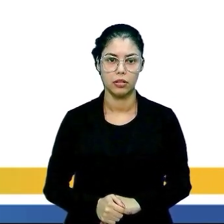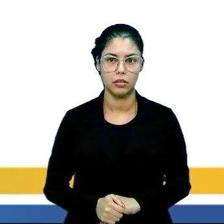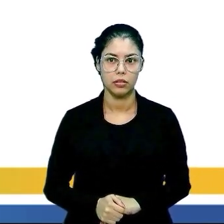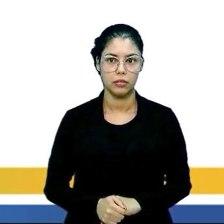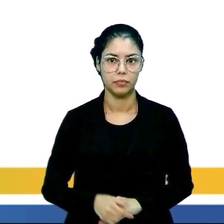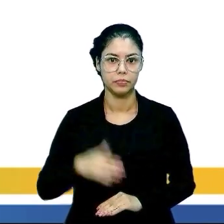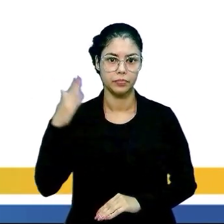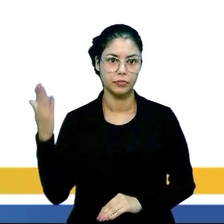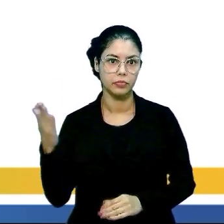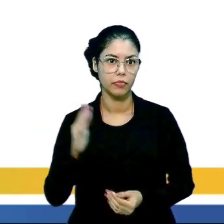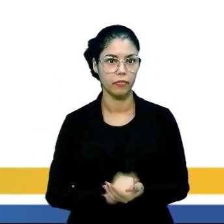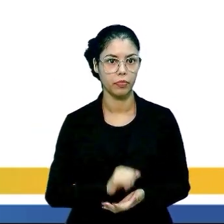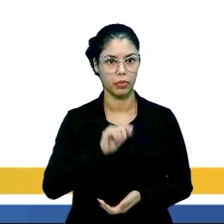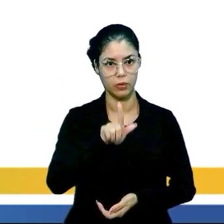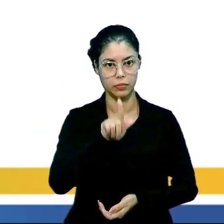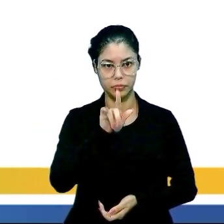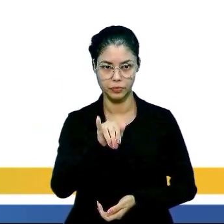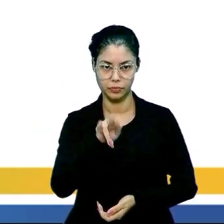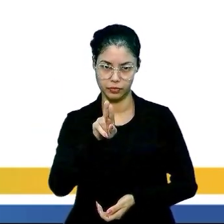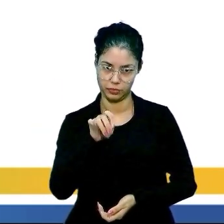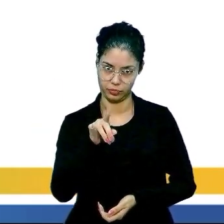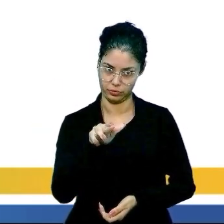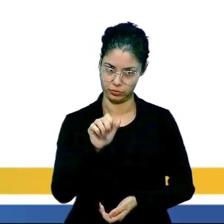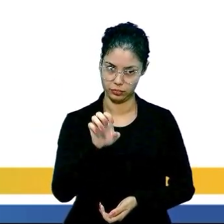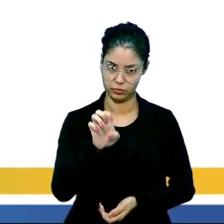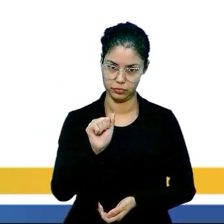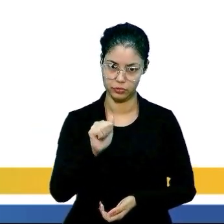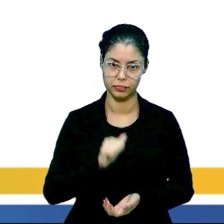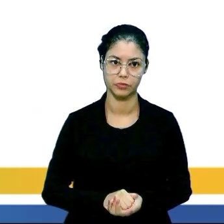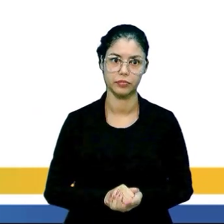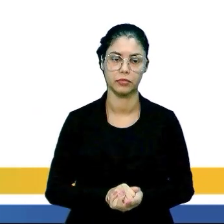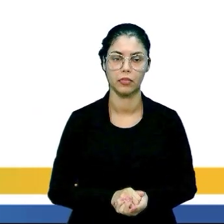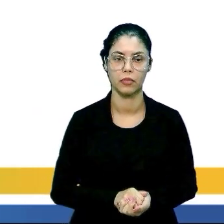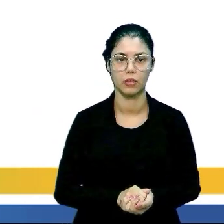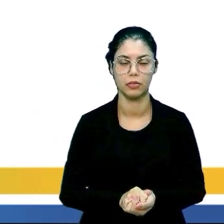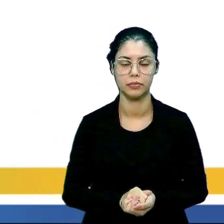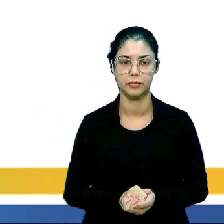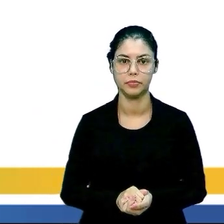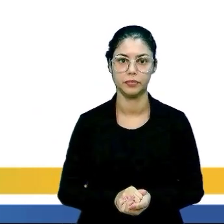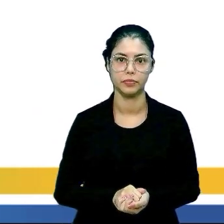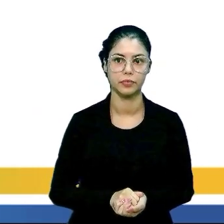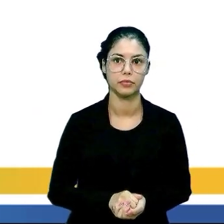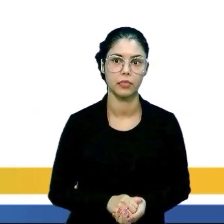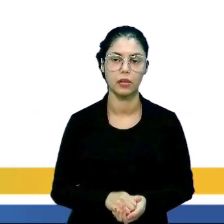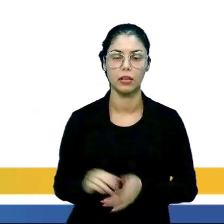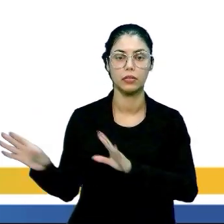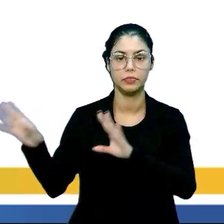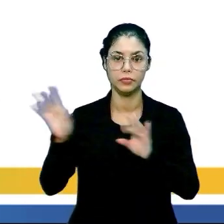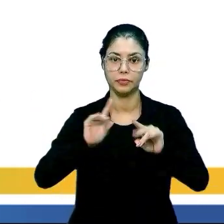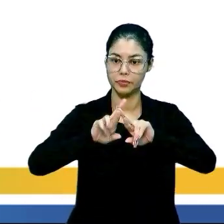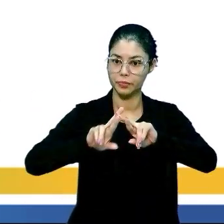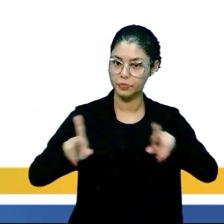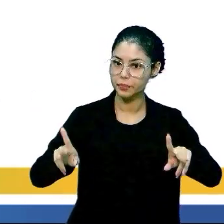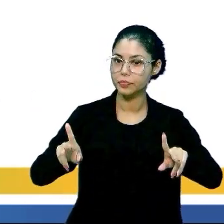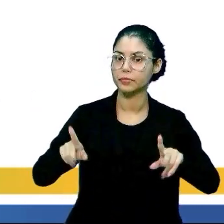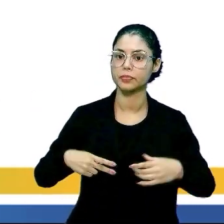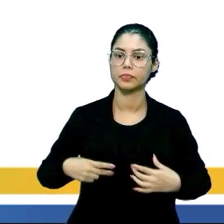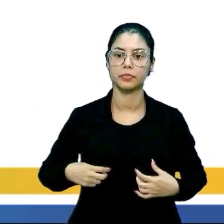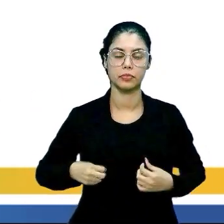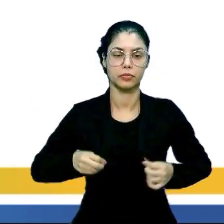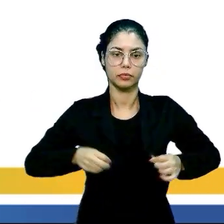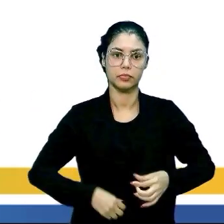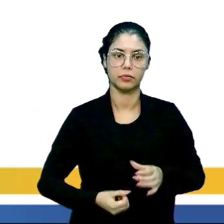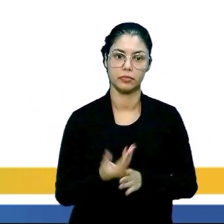E aí eu trouxe o Guimarães Rosa, que é o João Guimarães Rosa. Ele traz um diferencial aí